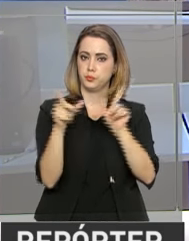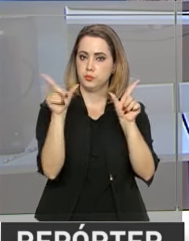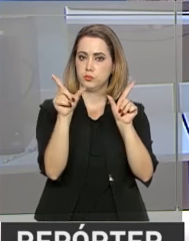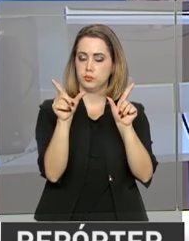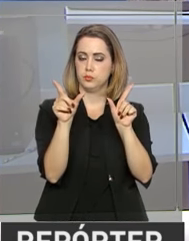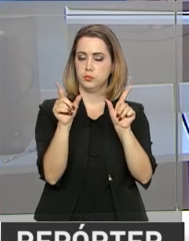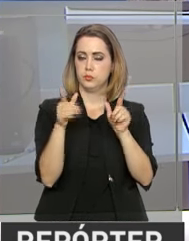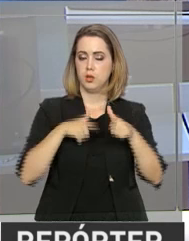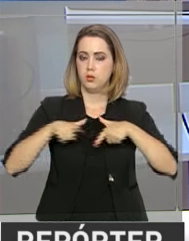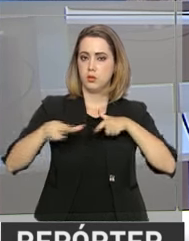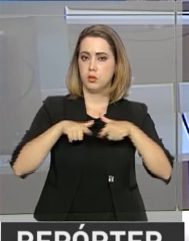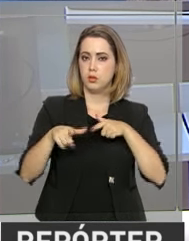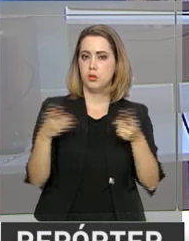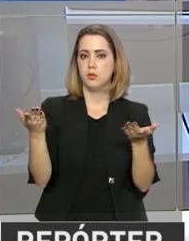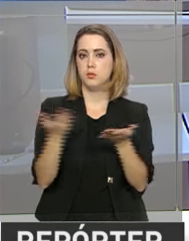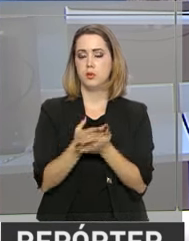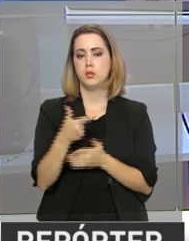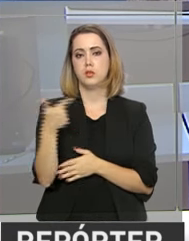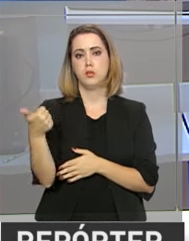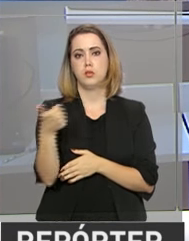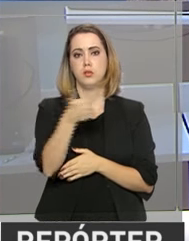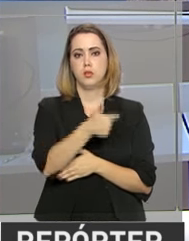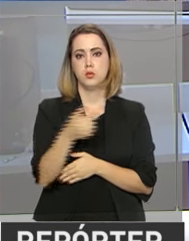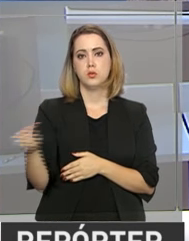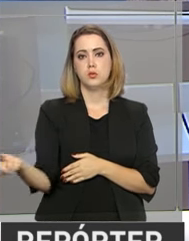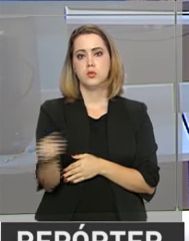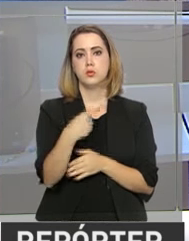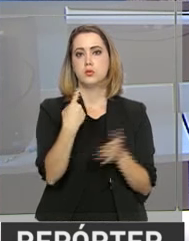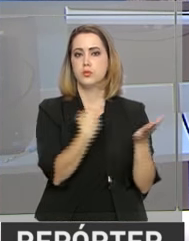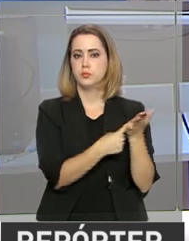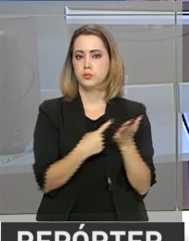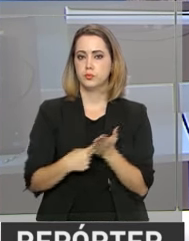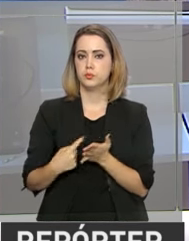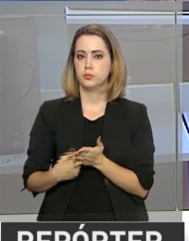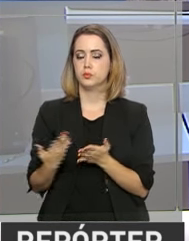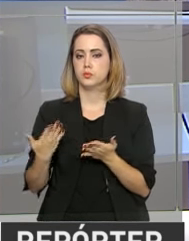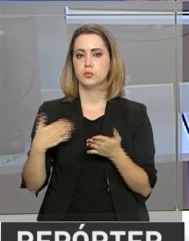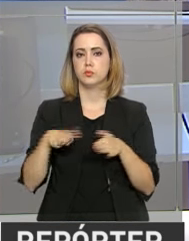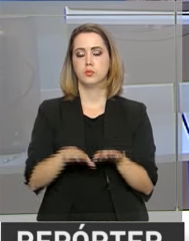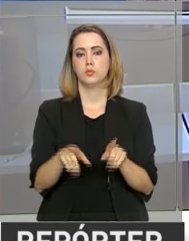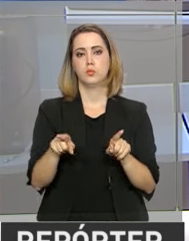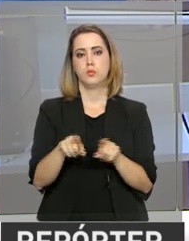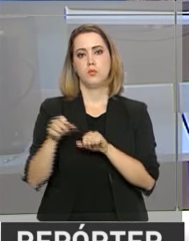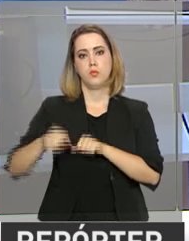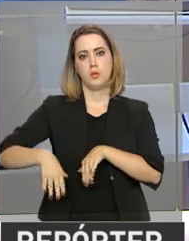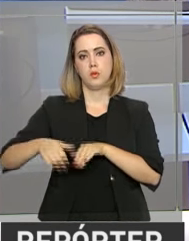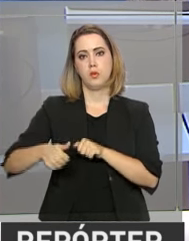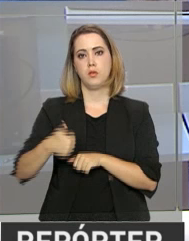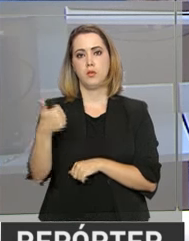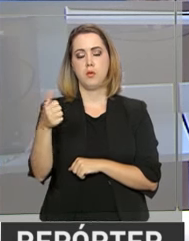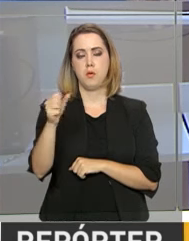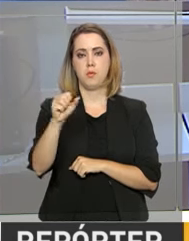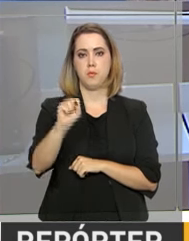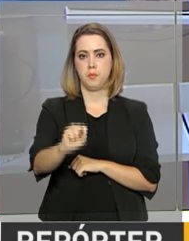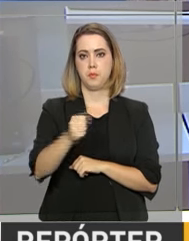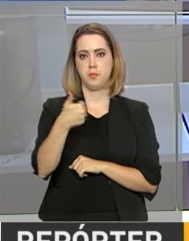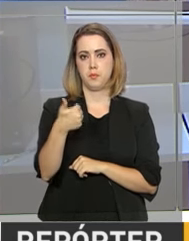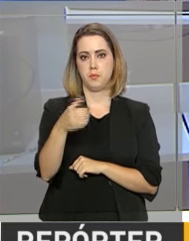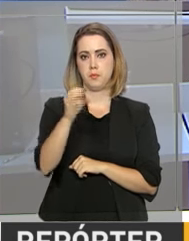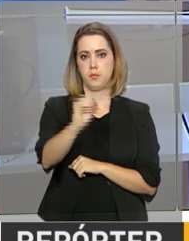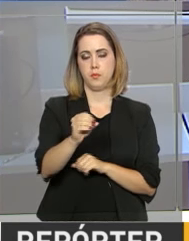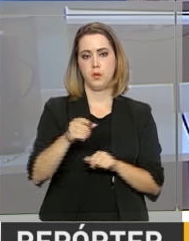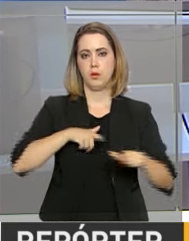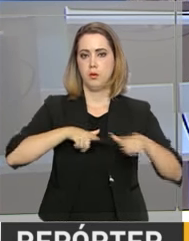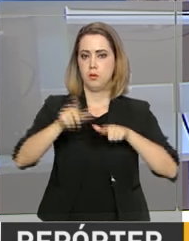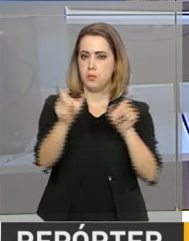do Ministério do Trabalho firmou 12 novos termos de adesão em setembro os acordos vão beneficiar 1810 empregados